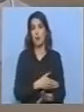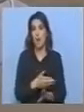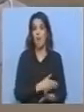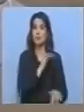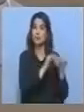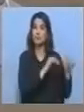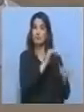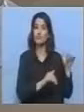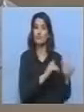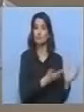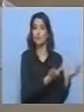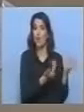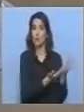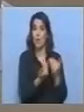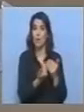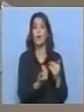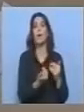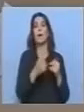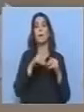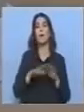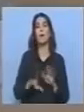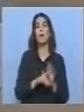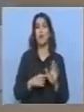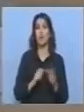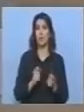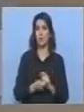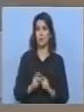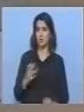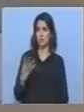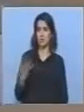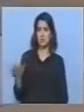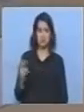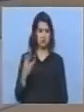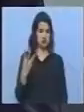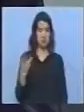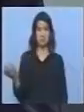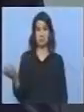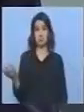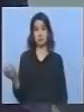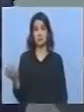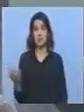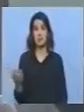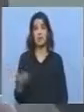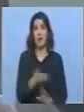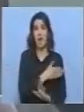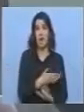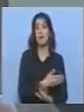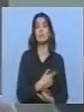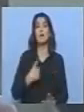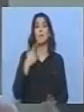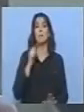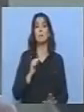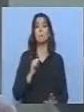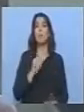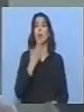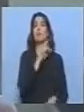mais cedo e em melhores condições, mas a legislação só mudou há 4 anos, 3 anos, e portanto até essa altura nós não podíamos fazer